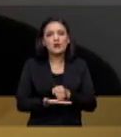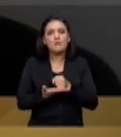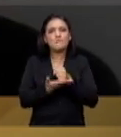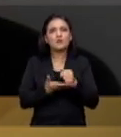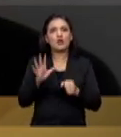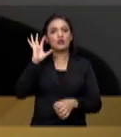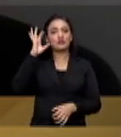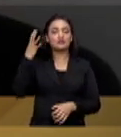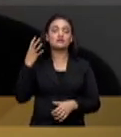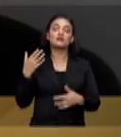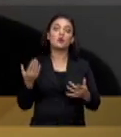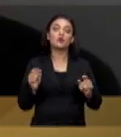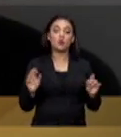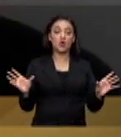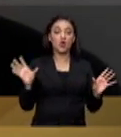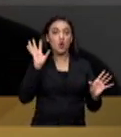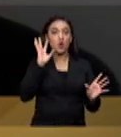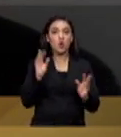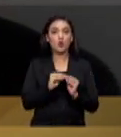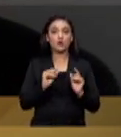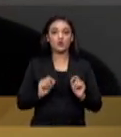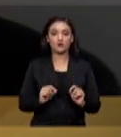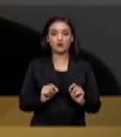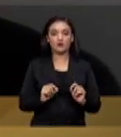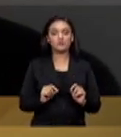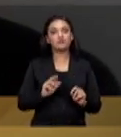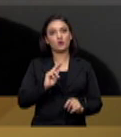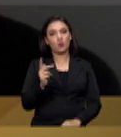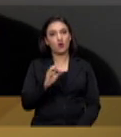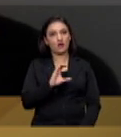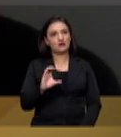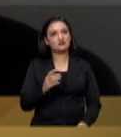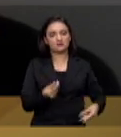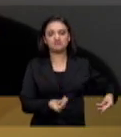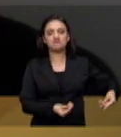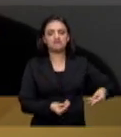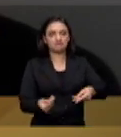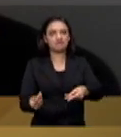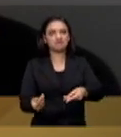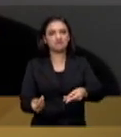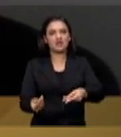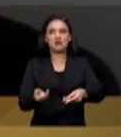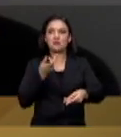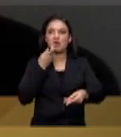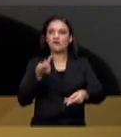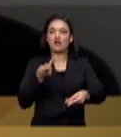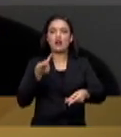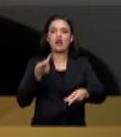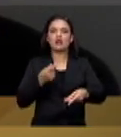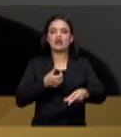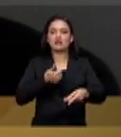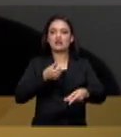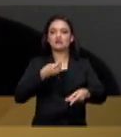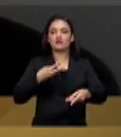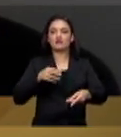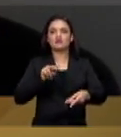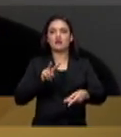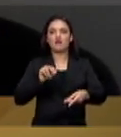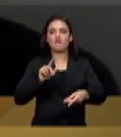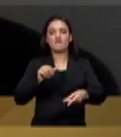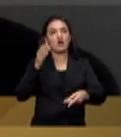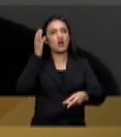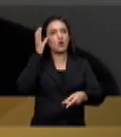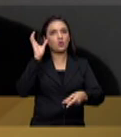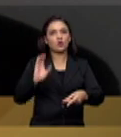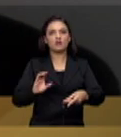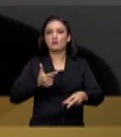qual concluiu por conceder a ordem de habeas corpus para declarar a incompetência da 13ª Vara Federal